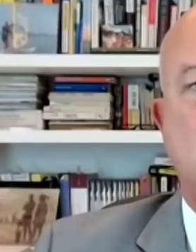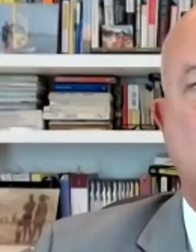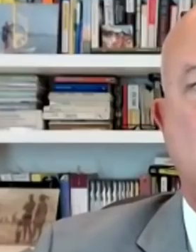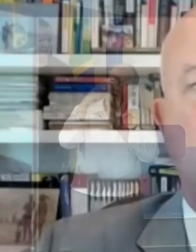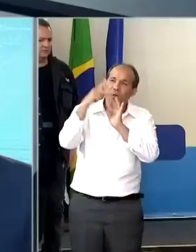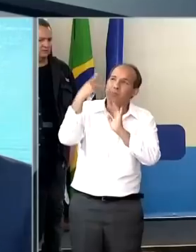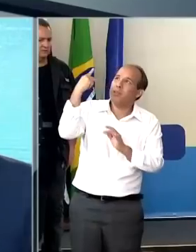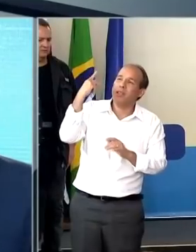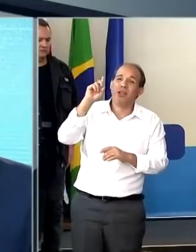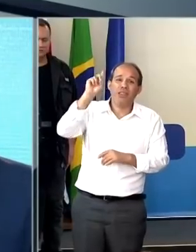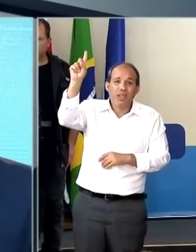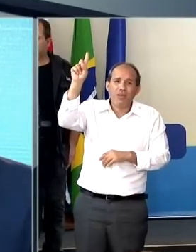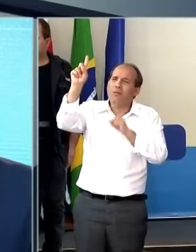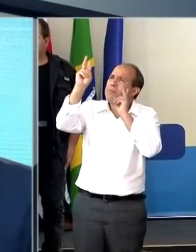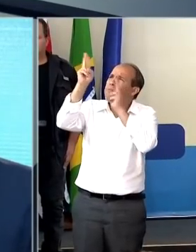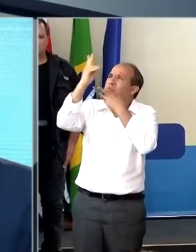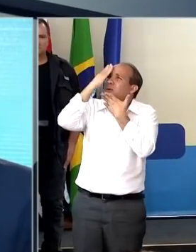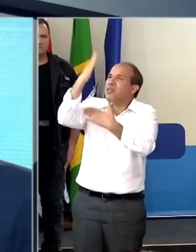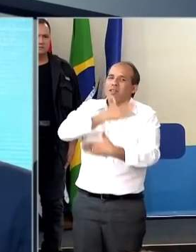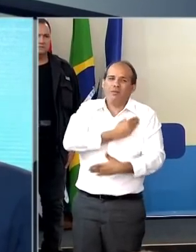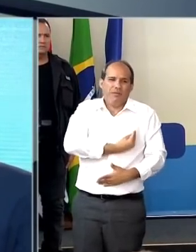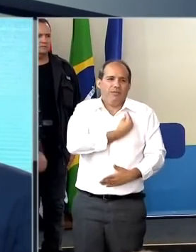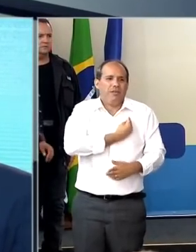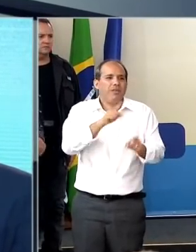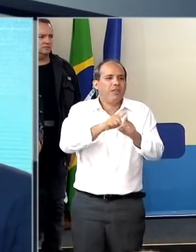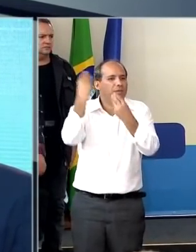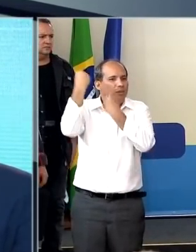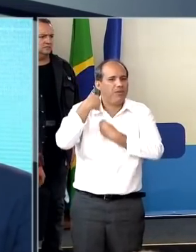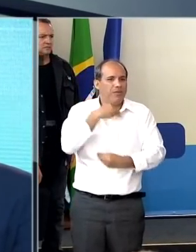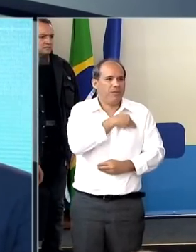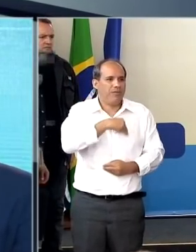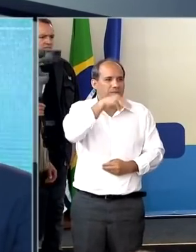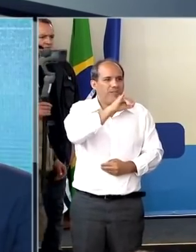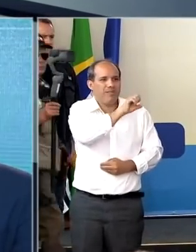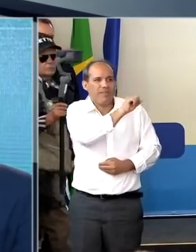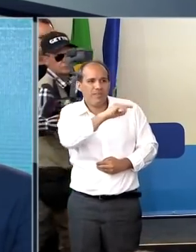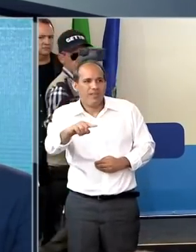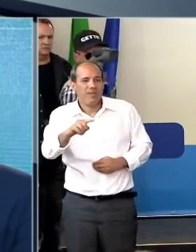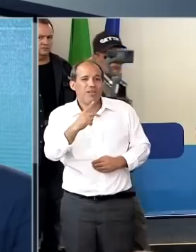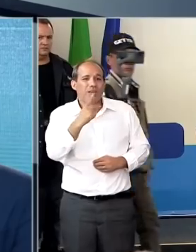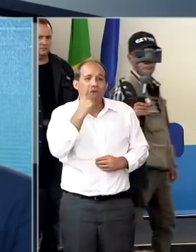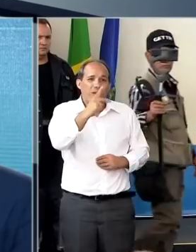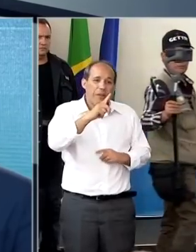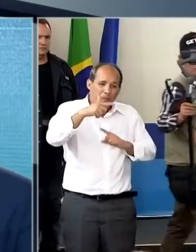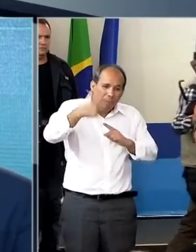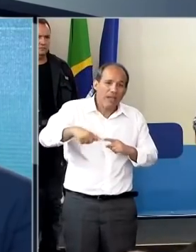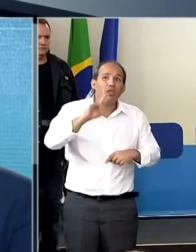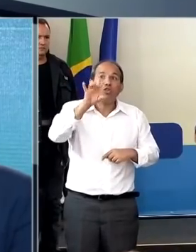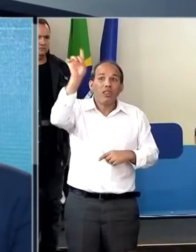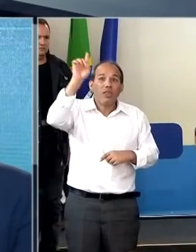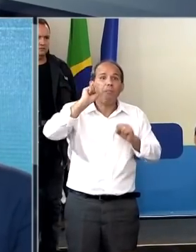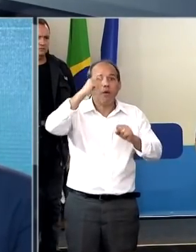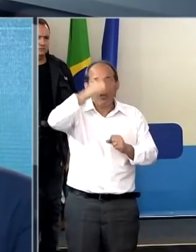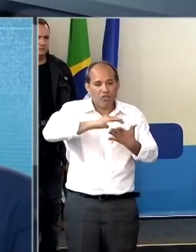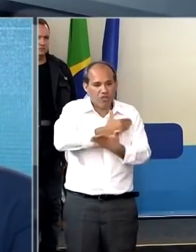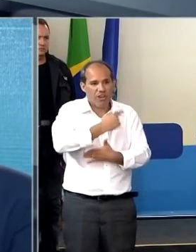o app não vou passar para você tentando entender um pouco da situação política hoje que o Presidente da República no feriado concedeu essa graça o